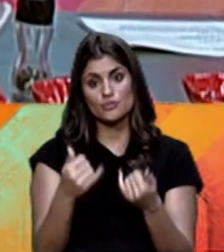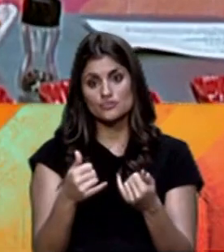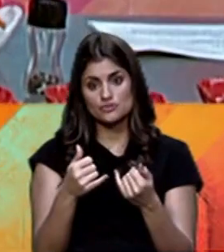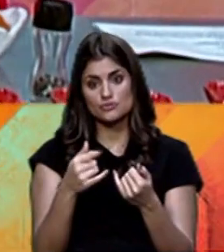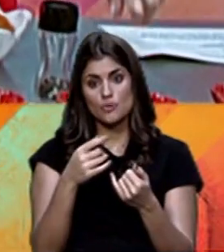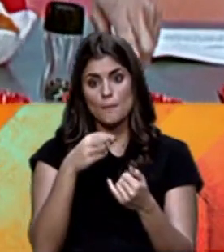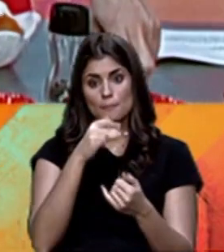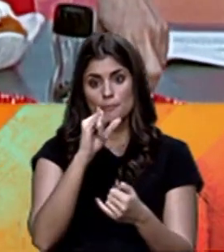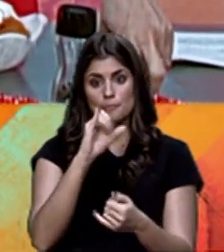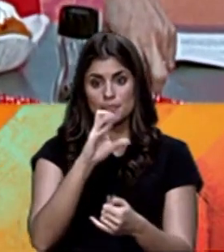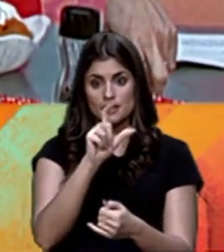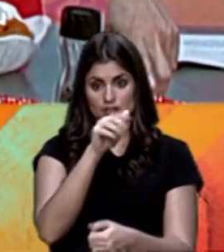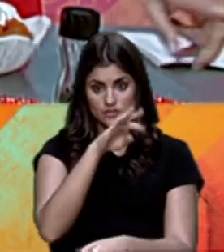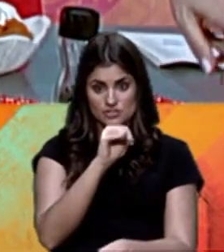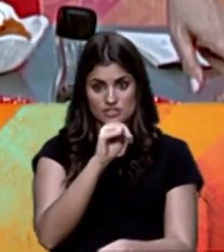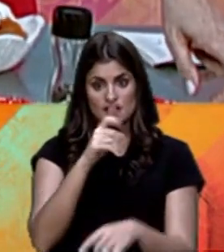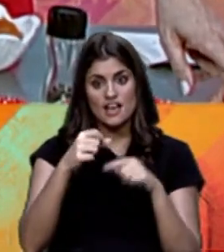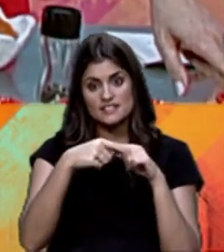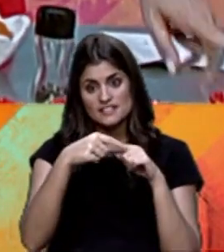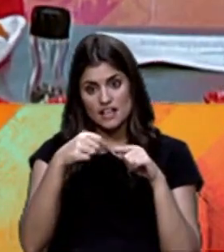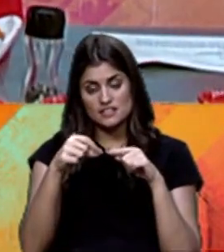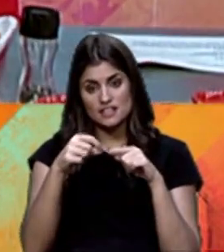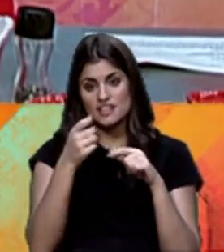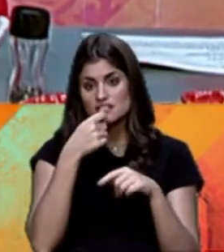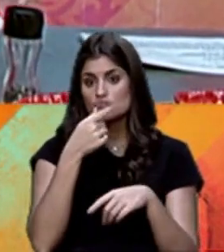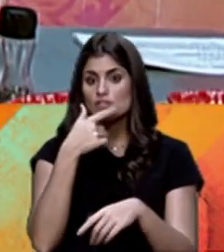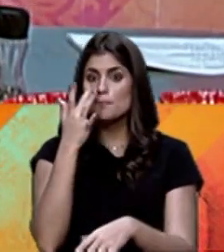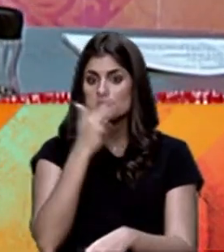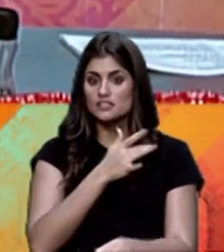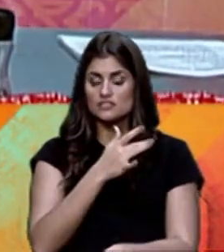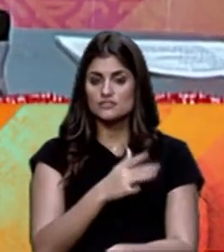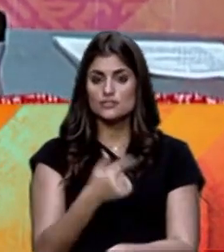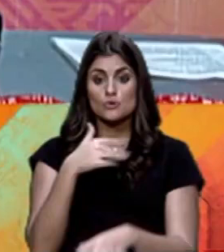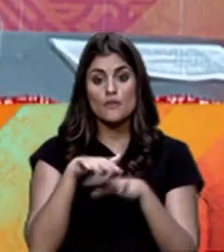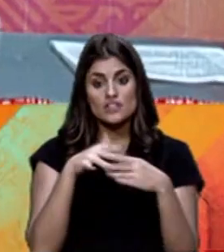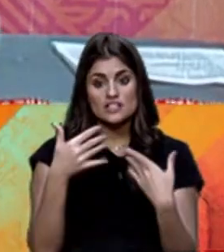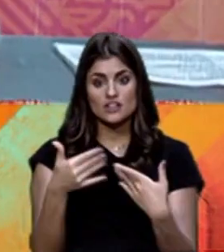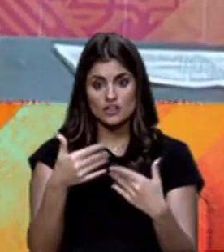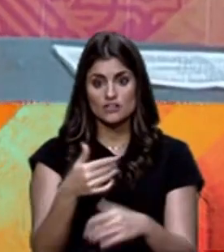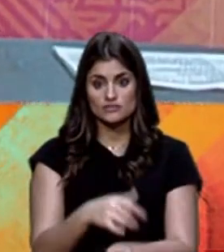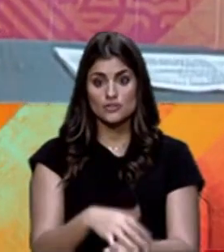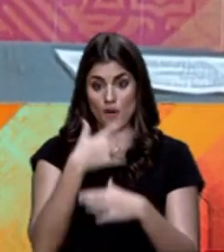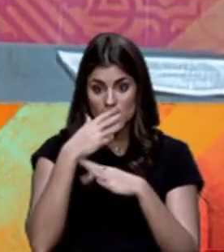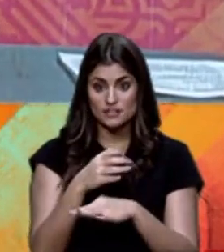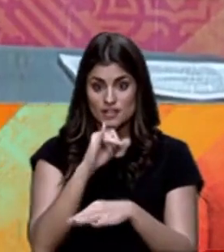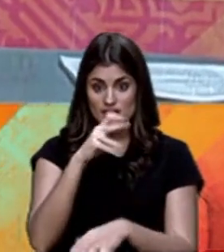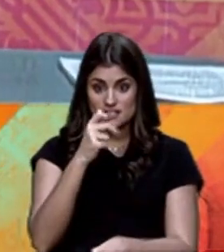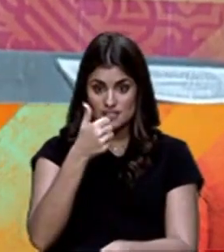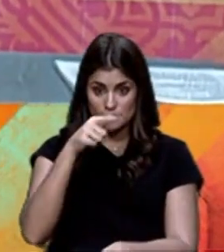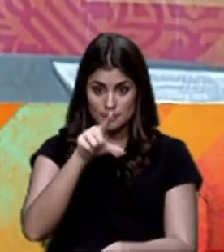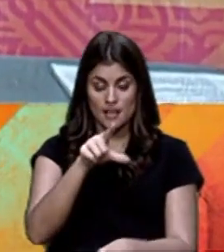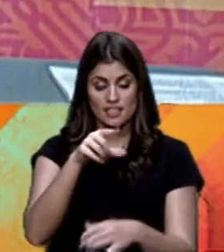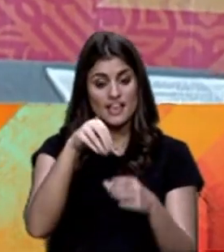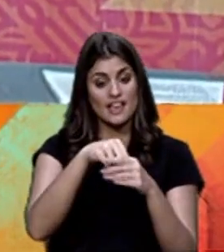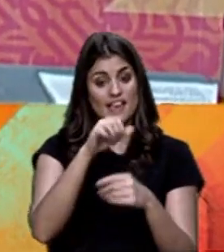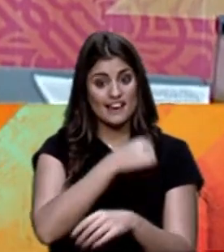os pickles, a salsa picada e azeitonas pretas. E é isso que eu vou fazer agora. Acredito que a Isabela em sua casa esteja a fazer